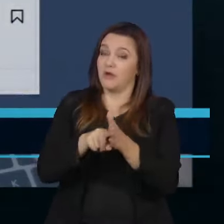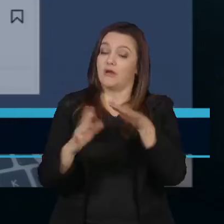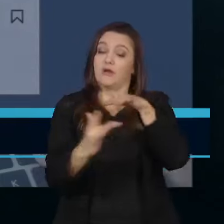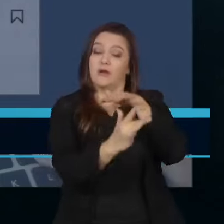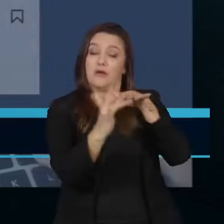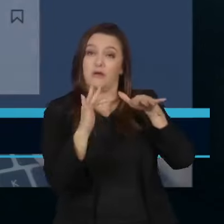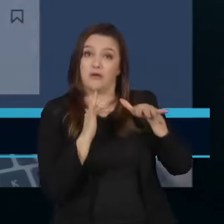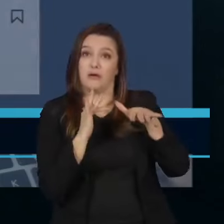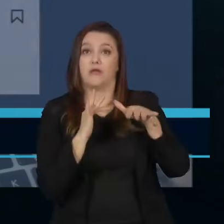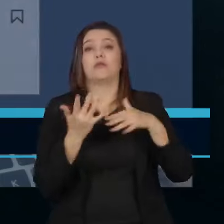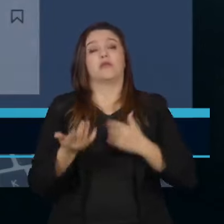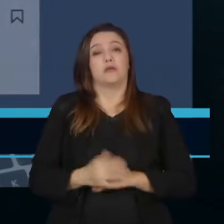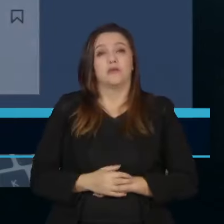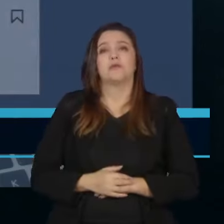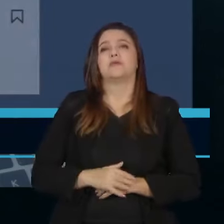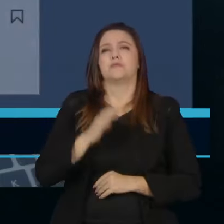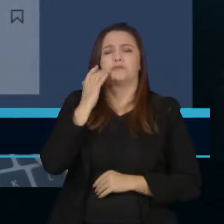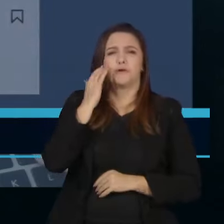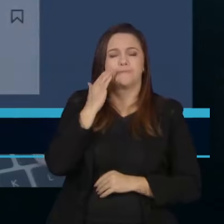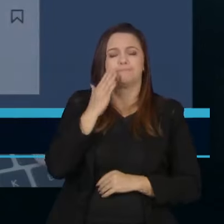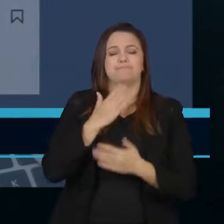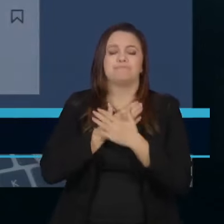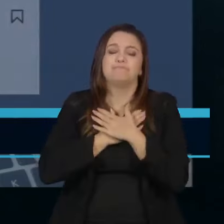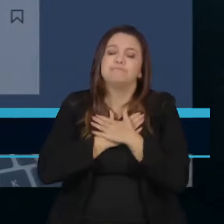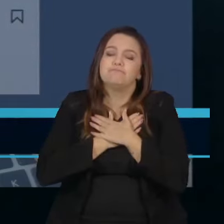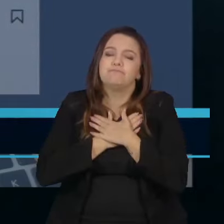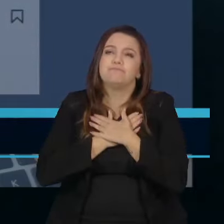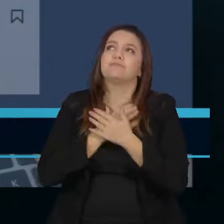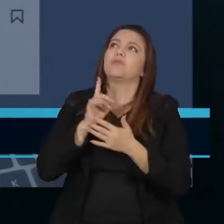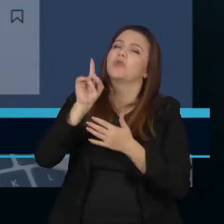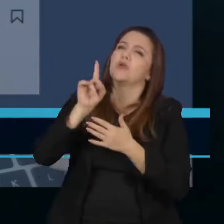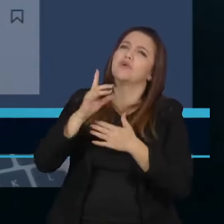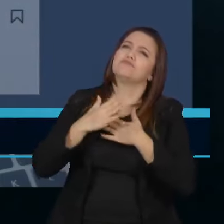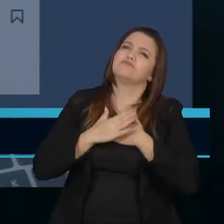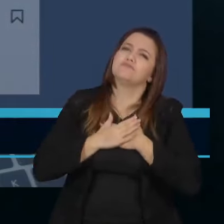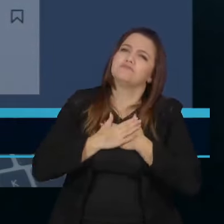sociais, o governador lamentou a morte do policial e pediu que Deus conforte familiares e amigos.